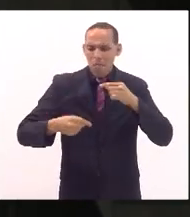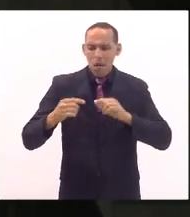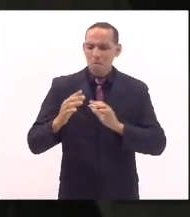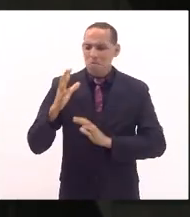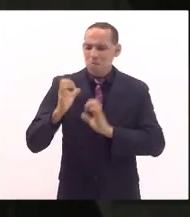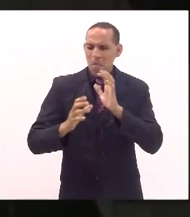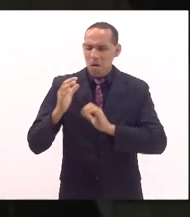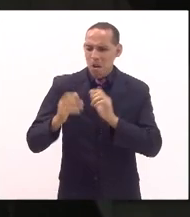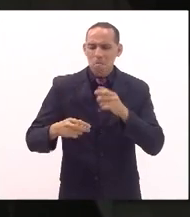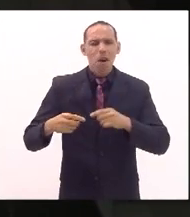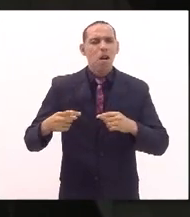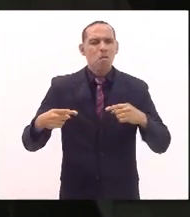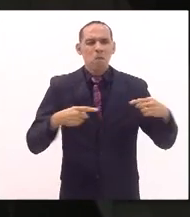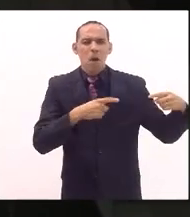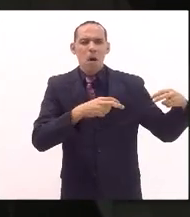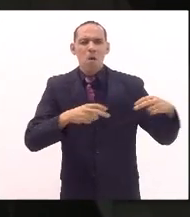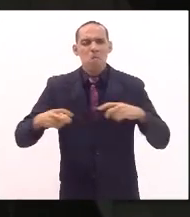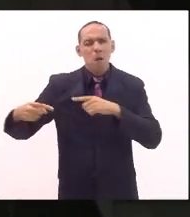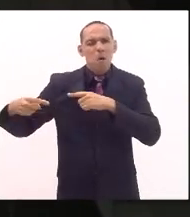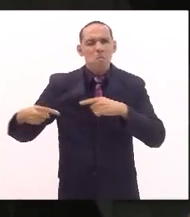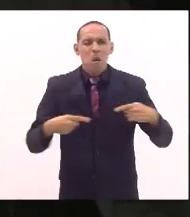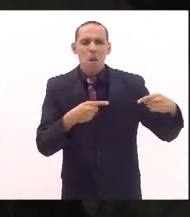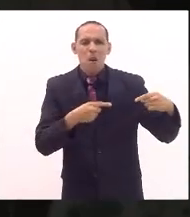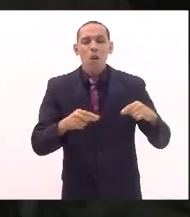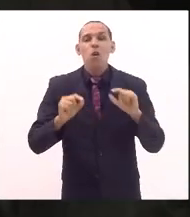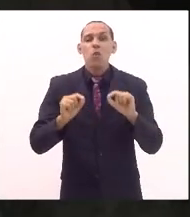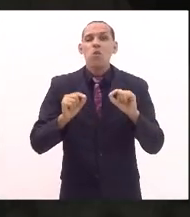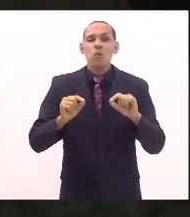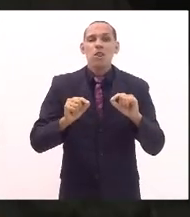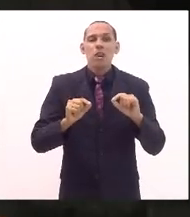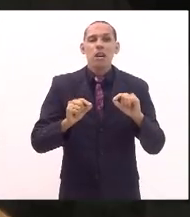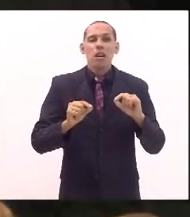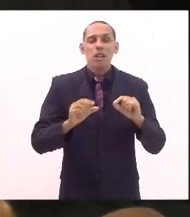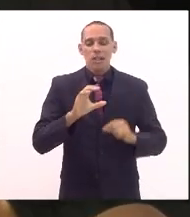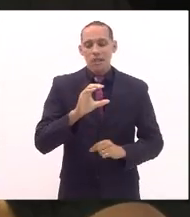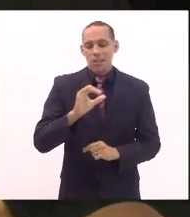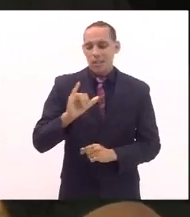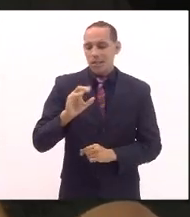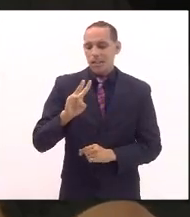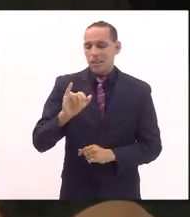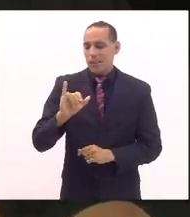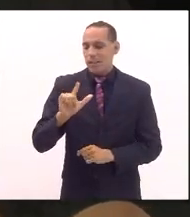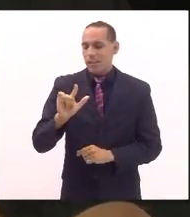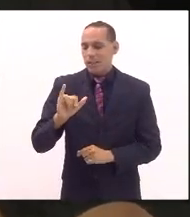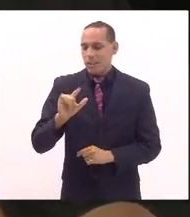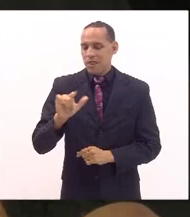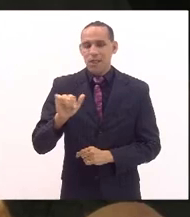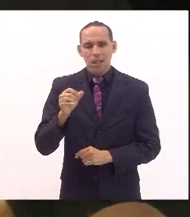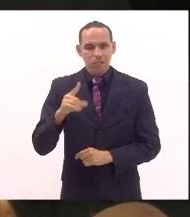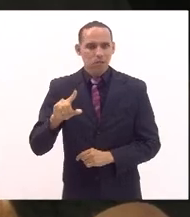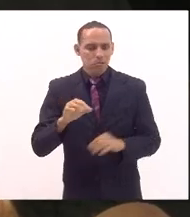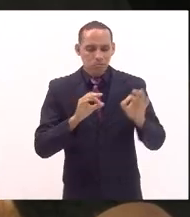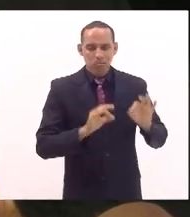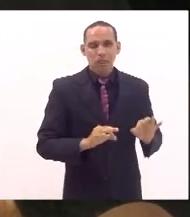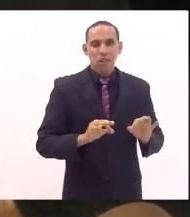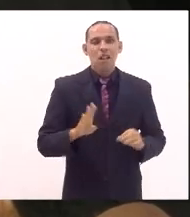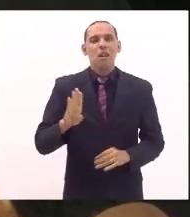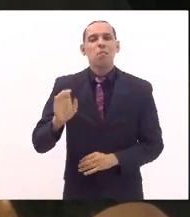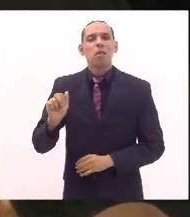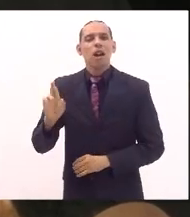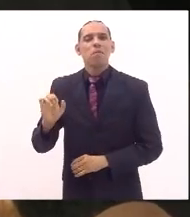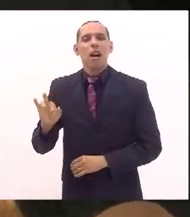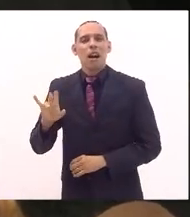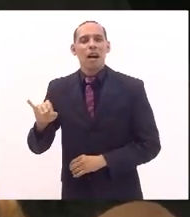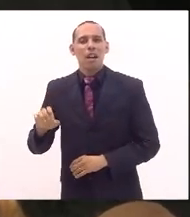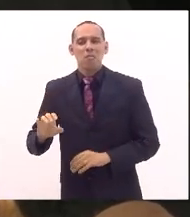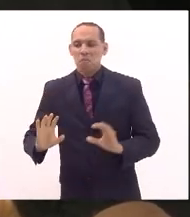entre civilização e Barbalho a e nesse embate eu tenho-me posicionado o deputado a